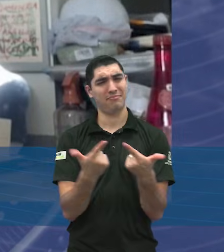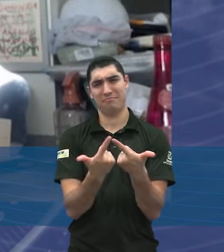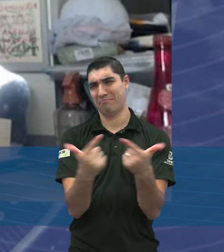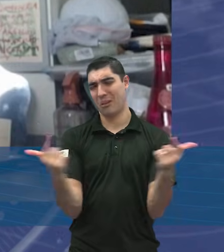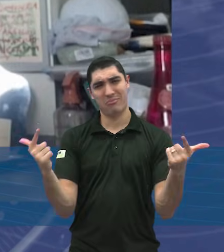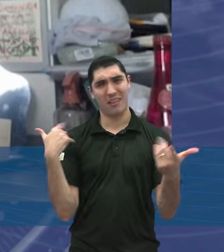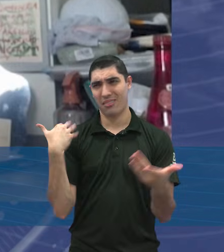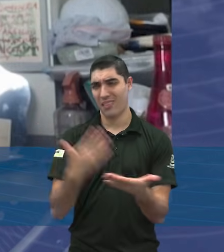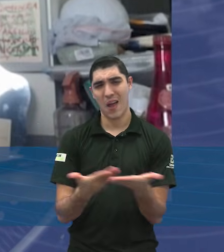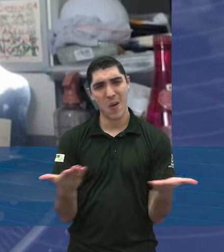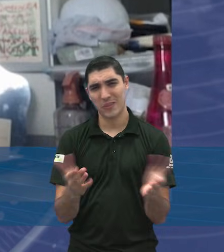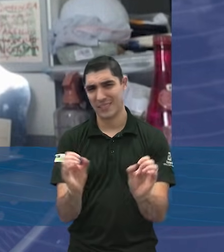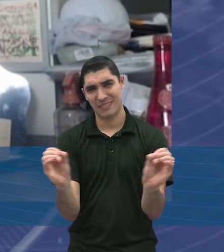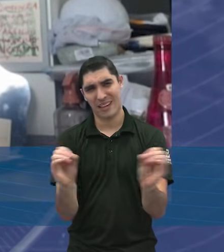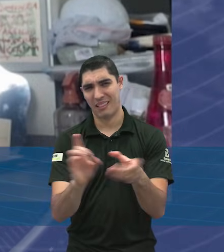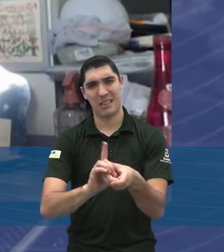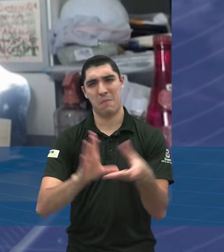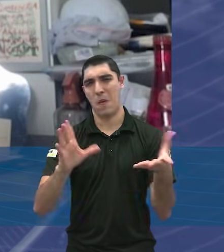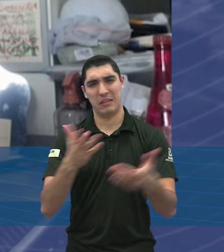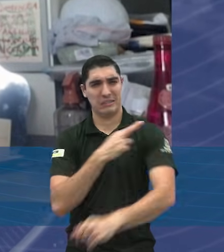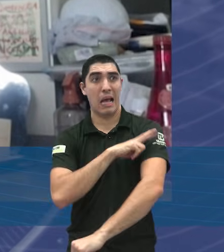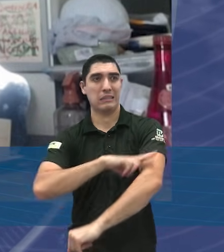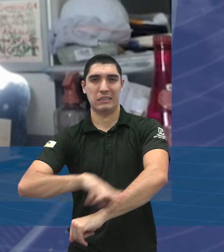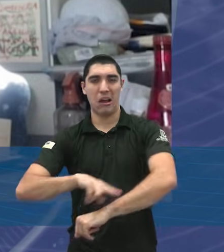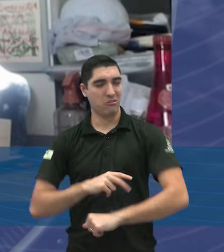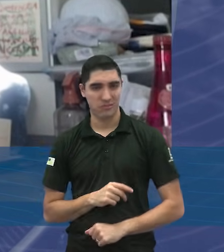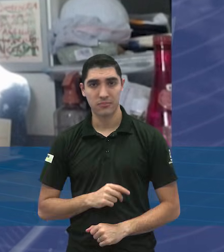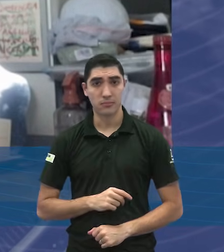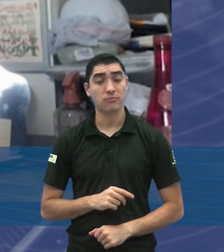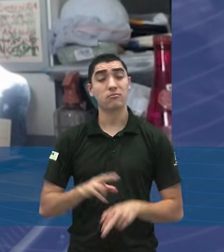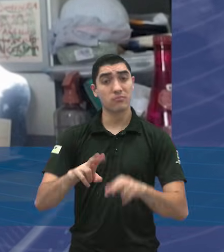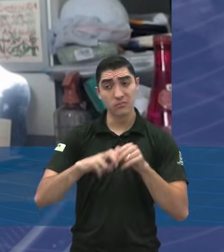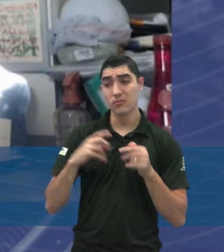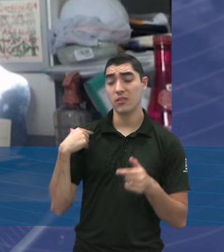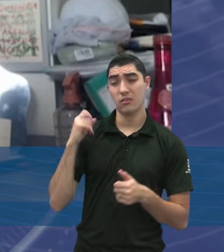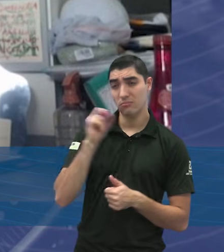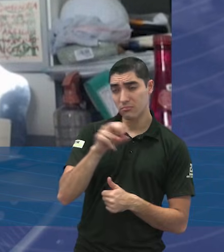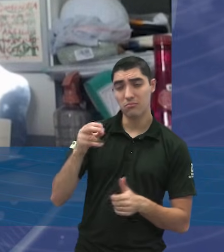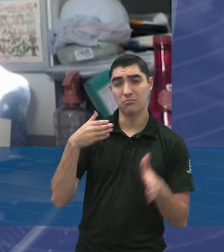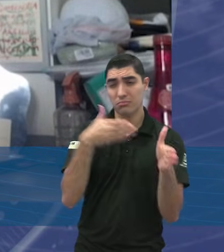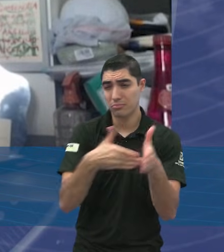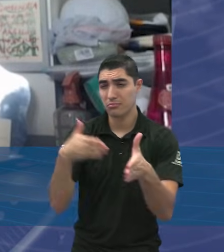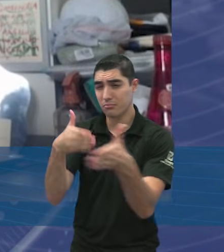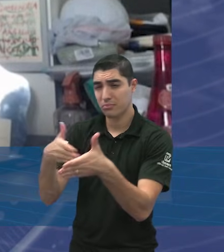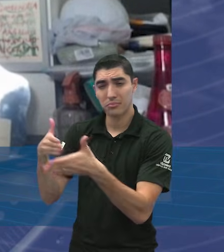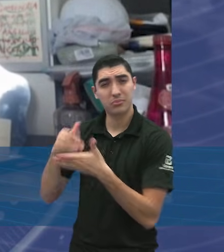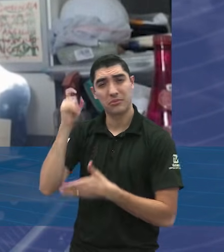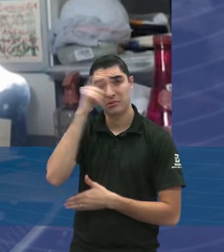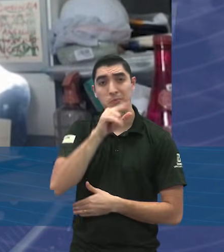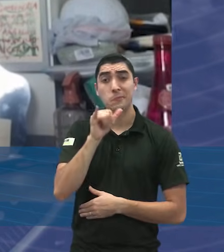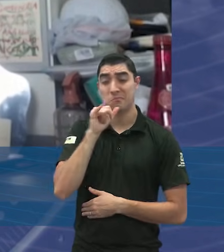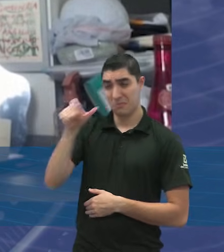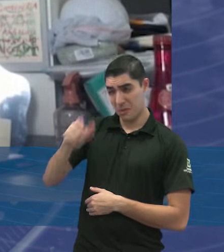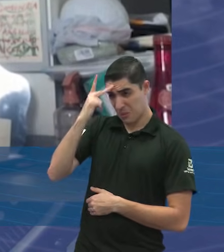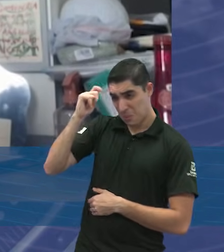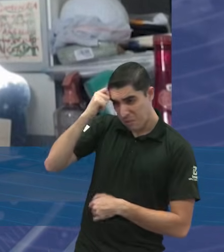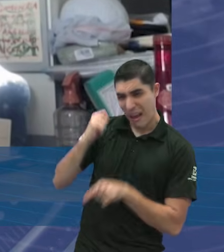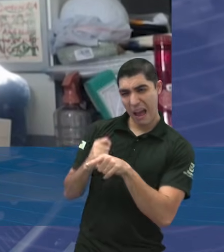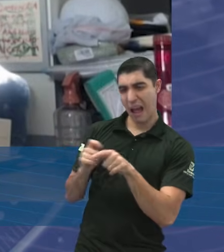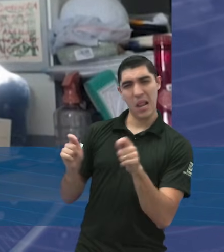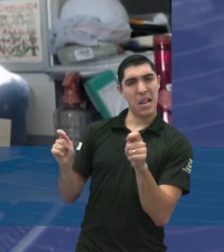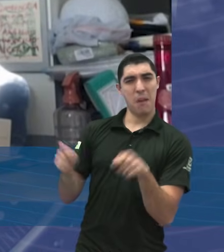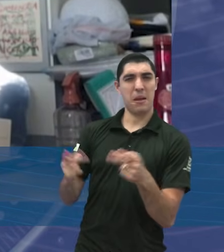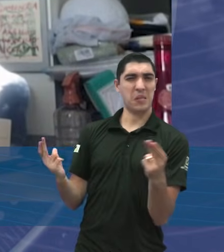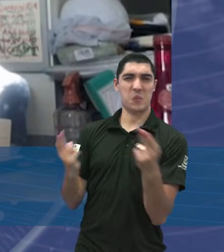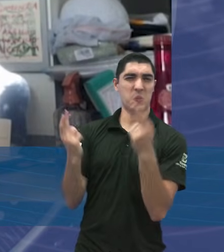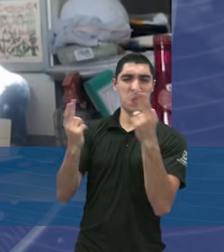democracia racial. E aí isso esbarra nessa intelectualidade, né? Esbarra em acreditar que as pessoas negras são menos capazes